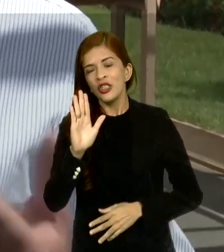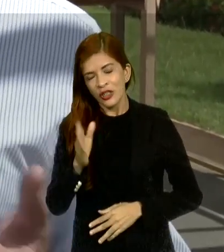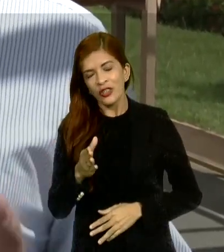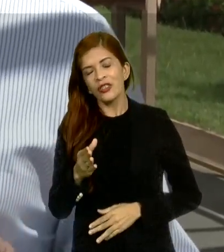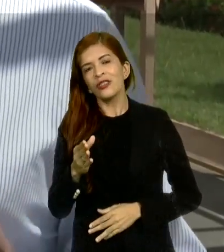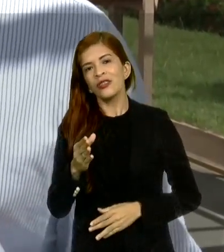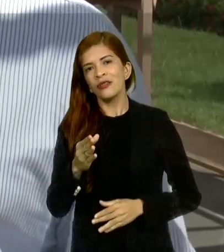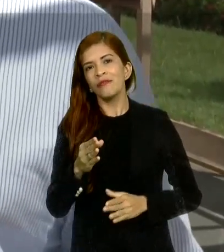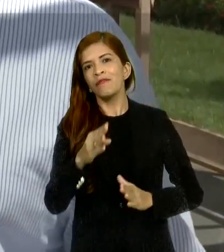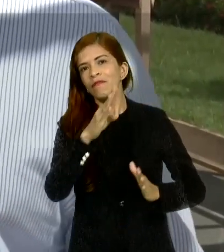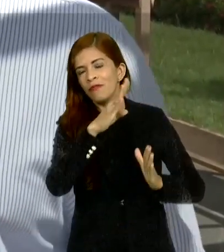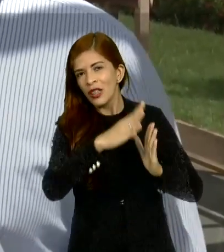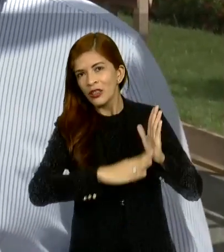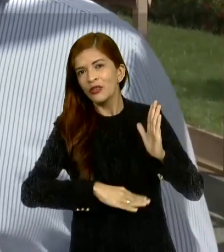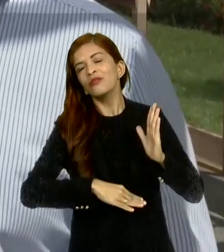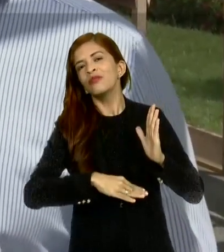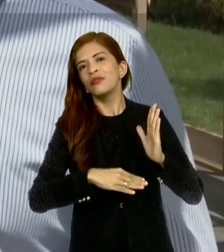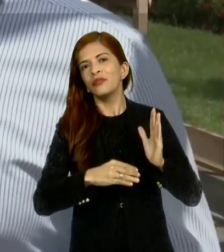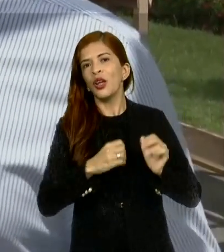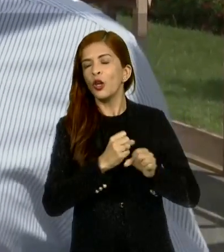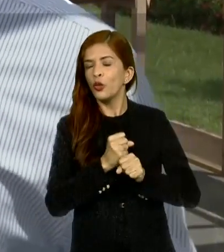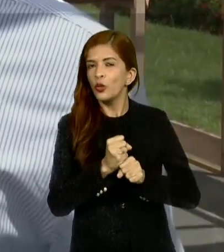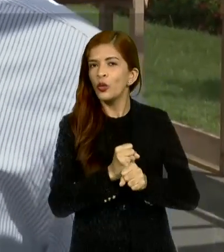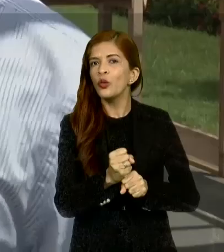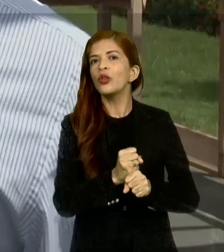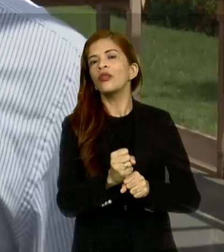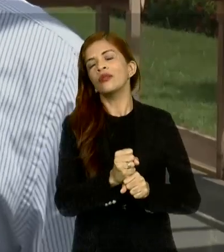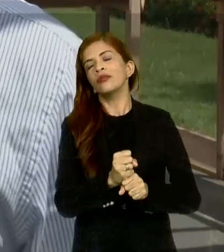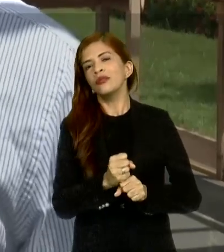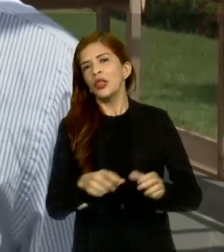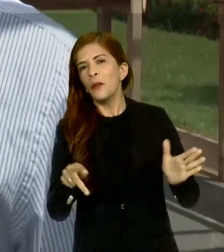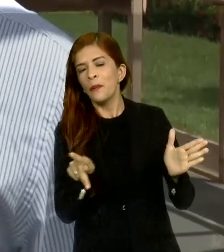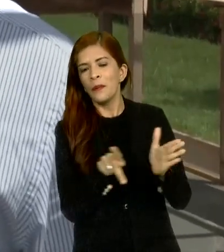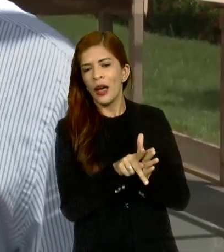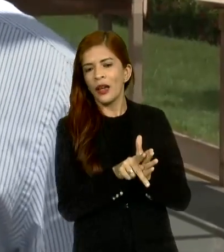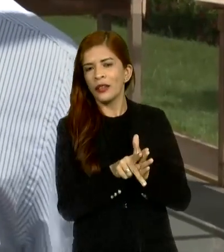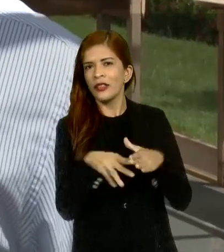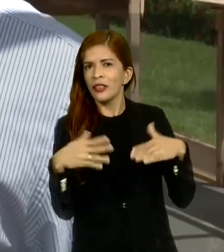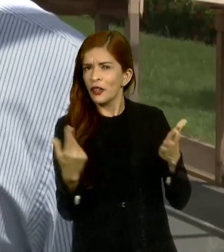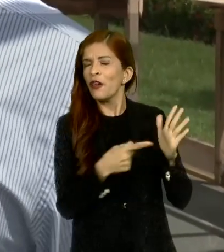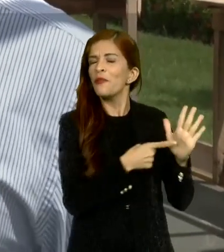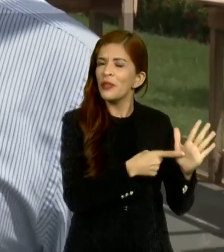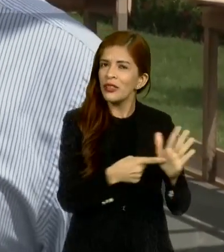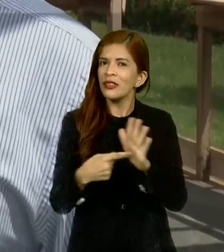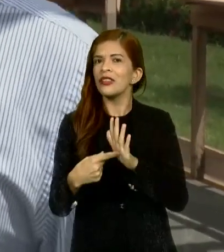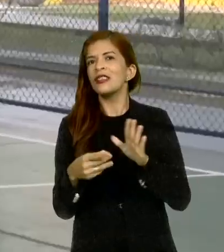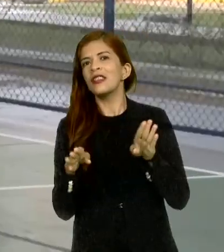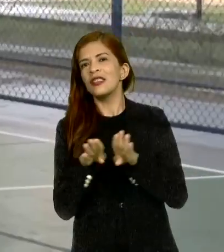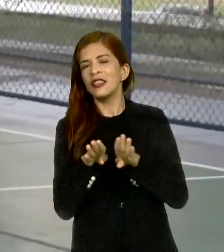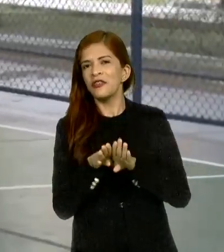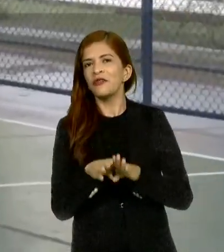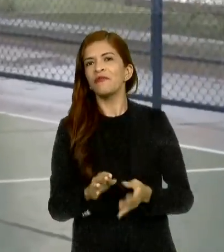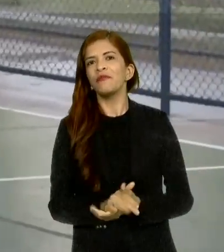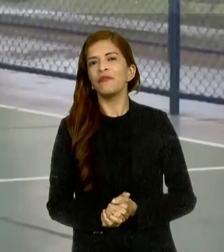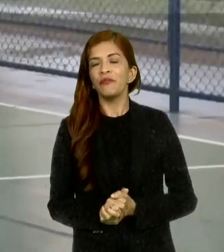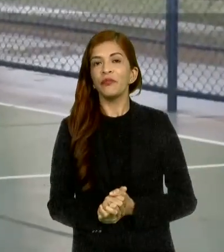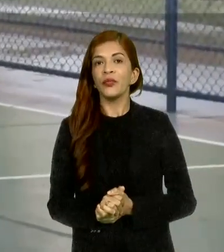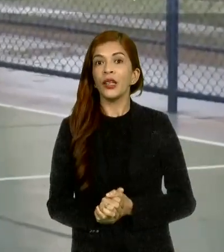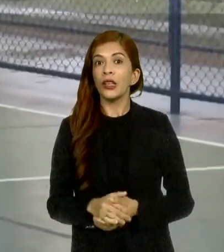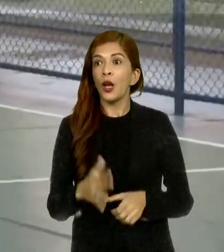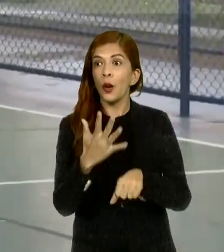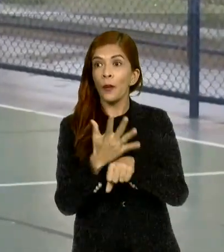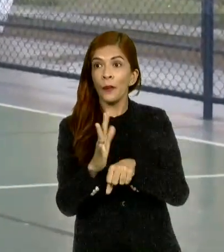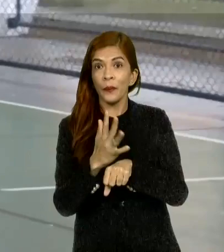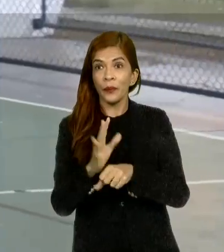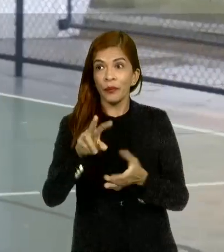e nada mais a ver com pertencimento do que participar. Então, esse ano teremos a quadrilha de servidores. Os ensaios para a quadrilha